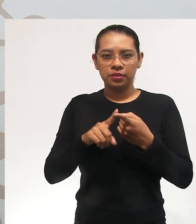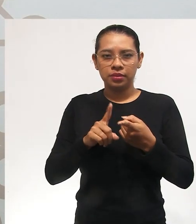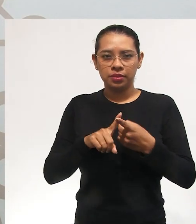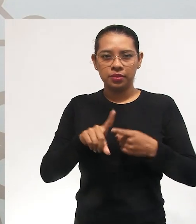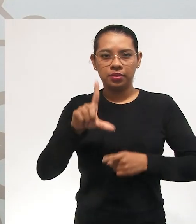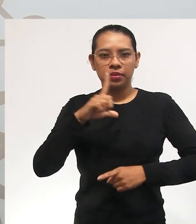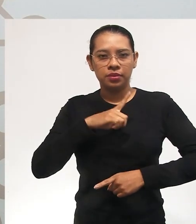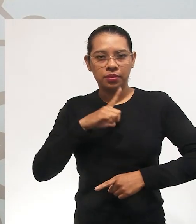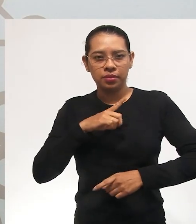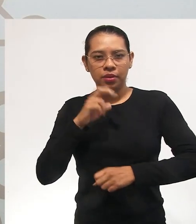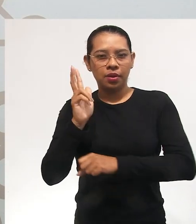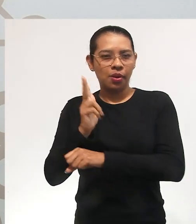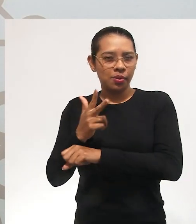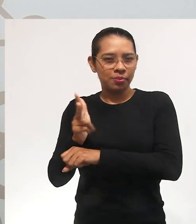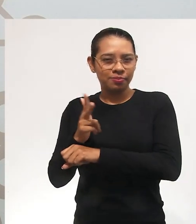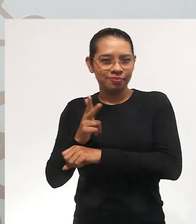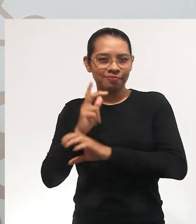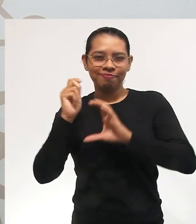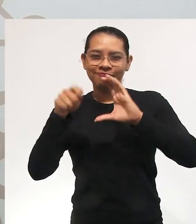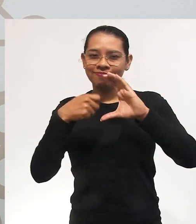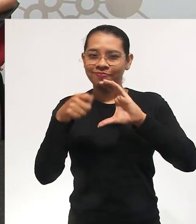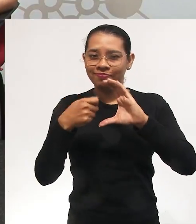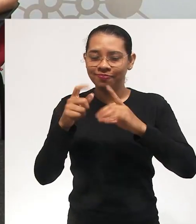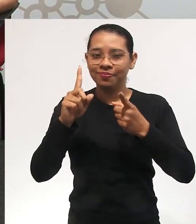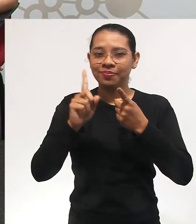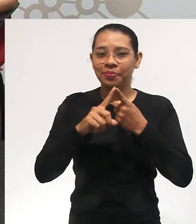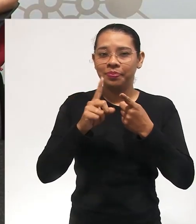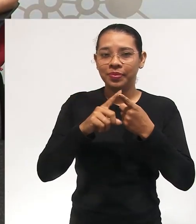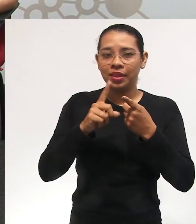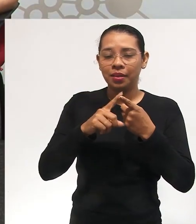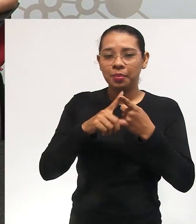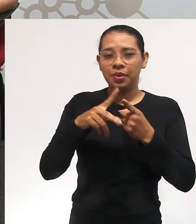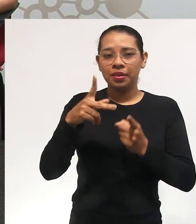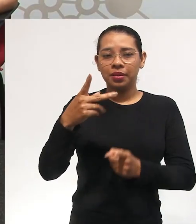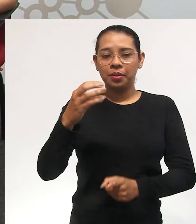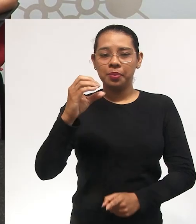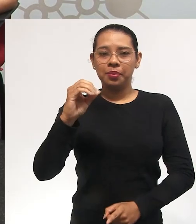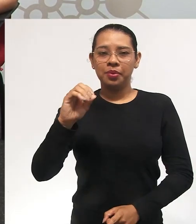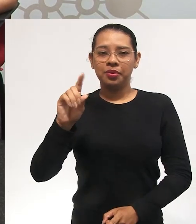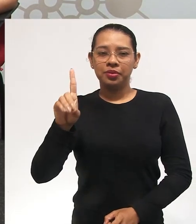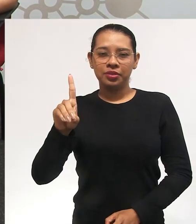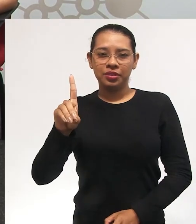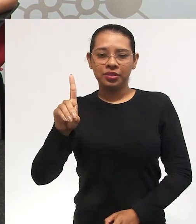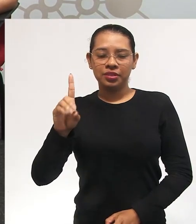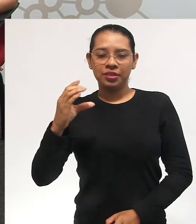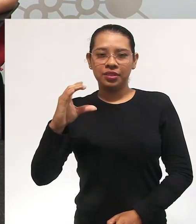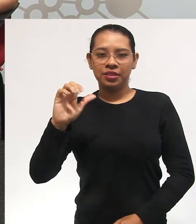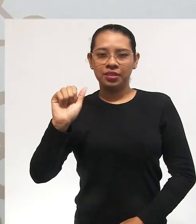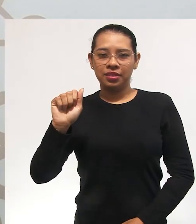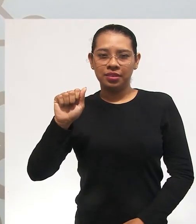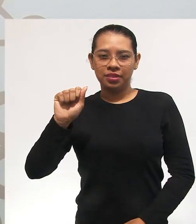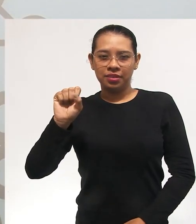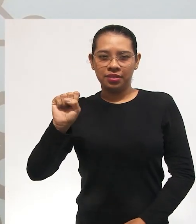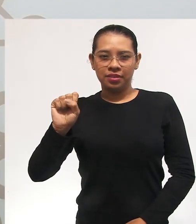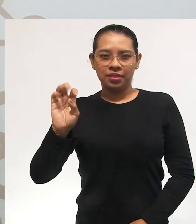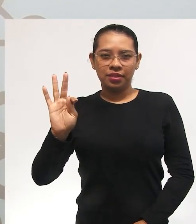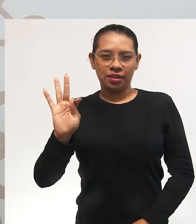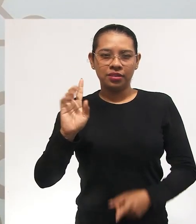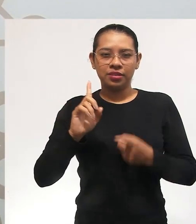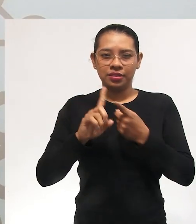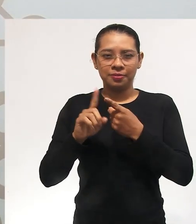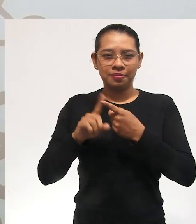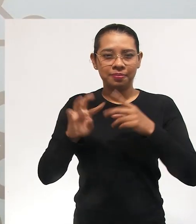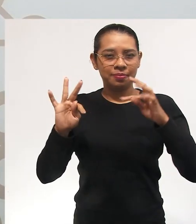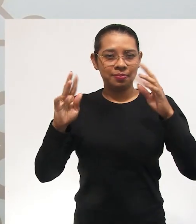utilizar vídeos, podcast é legal, apresentações orais, isso é possível desde